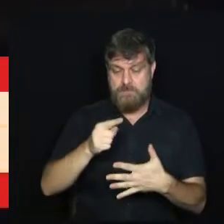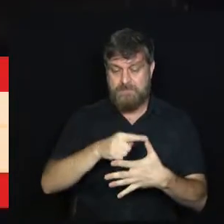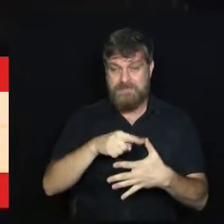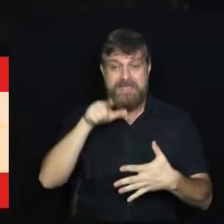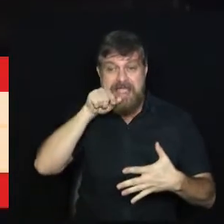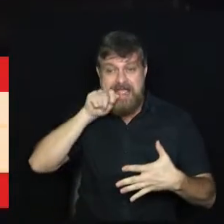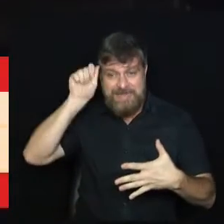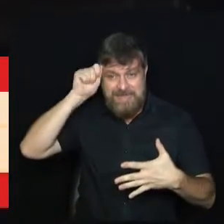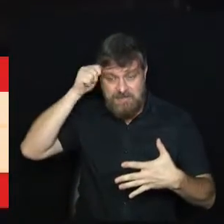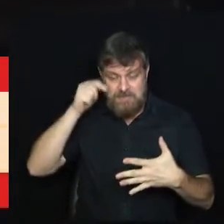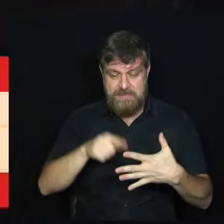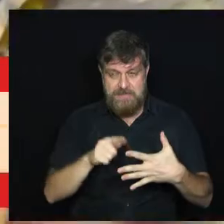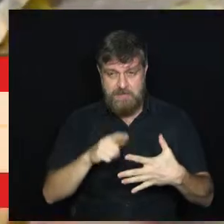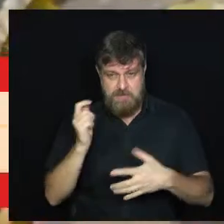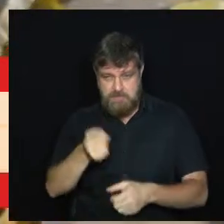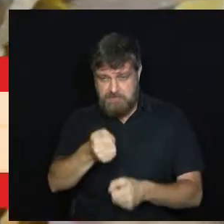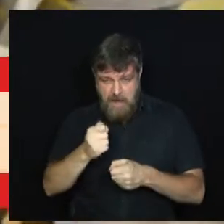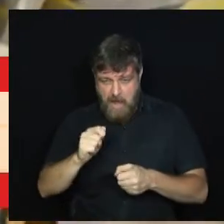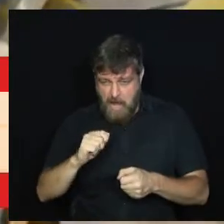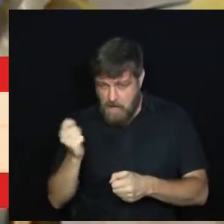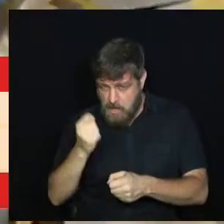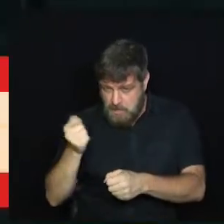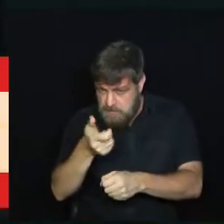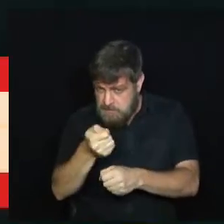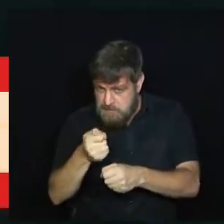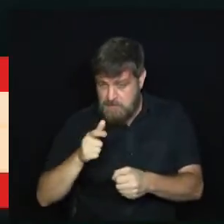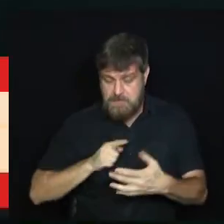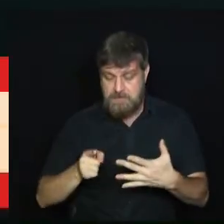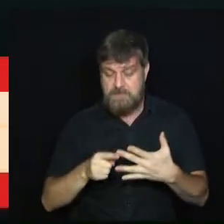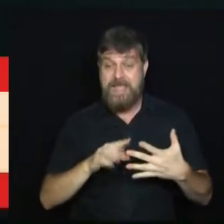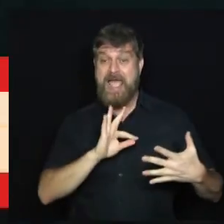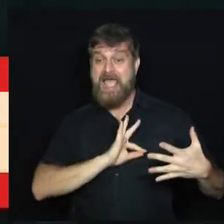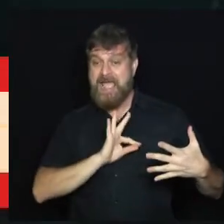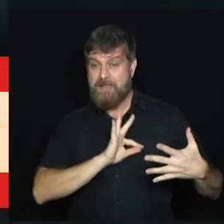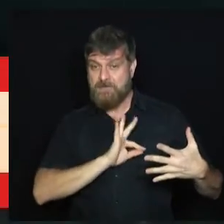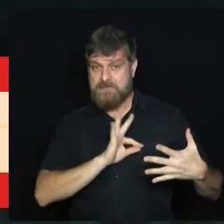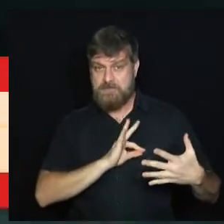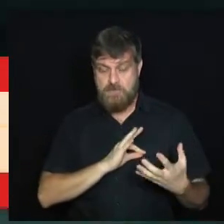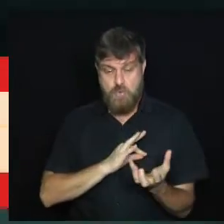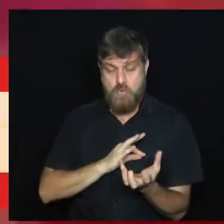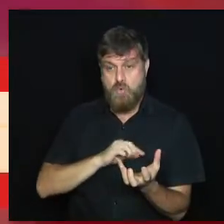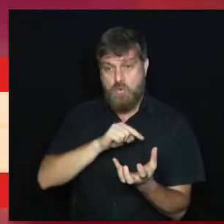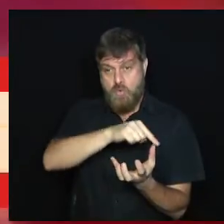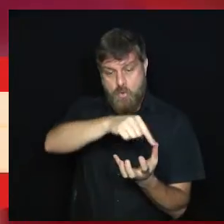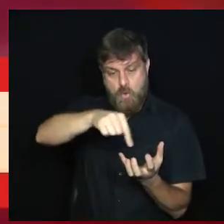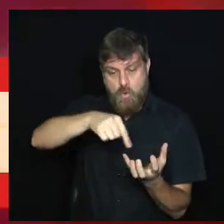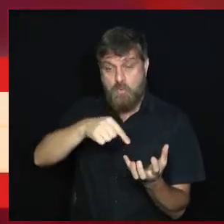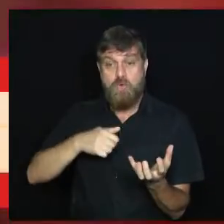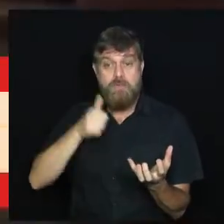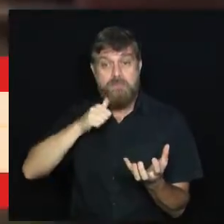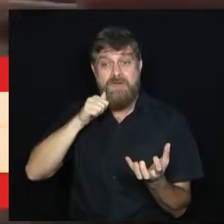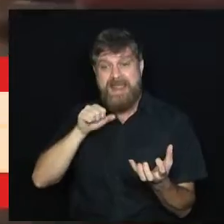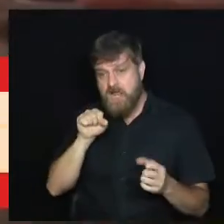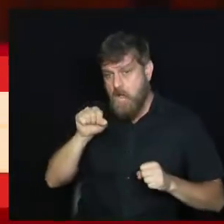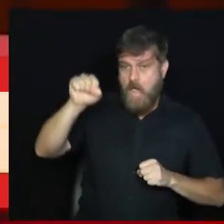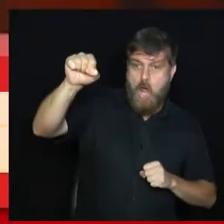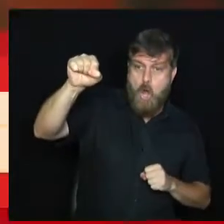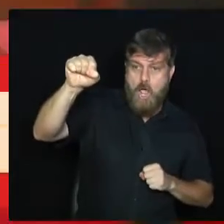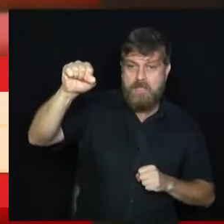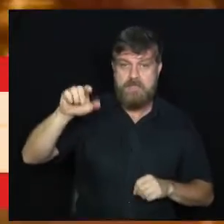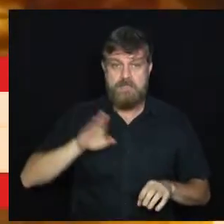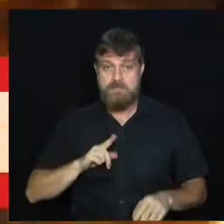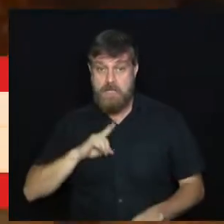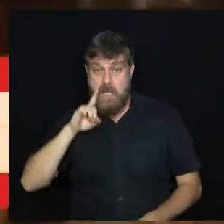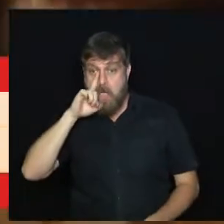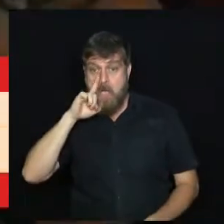Negro, caçadora Cassandra Cain e a policial René Montoya e forma um grupo inusitado de heroínas. Um